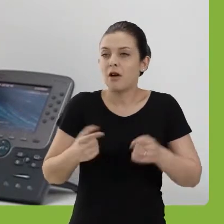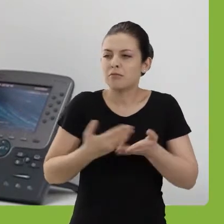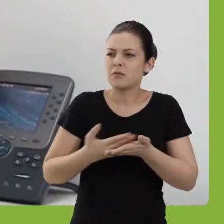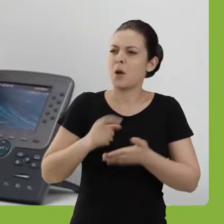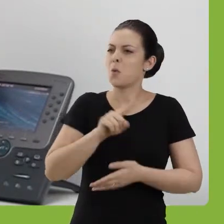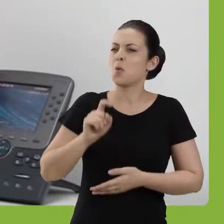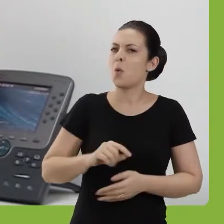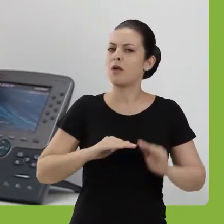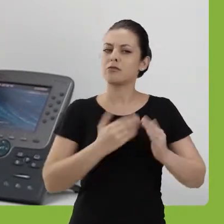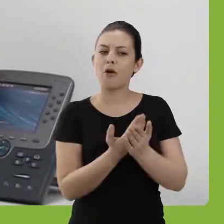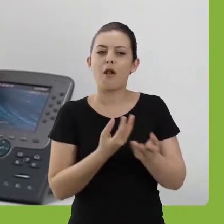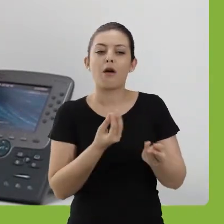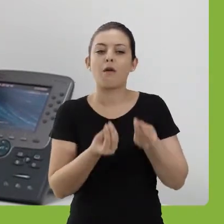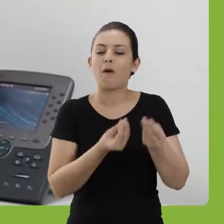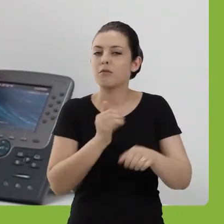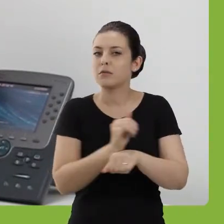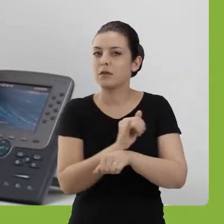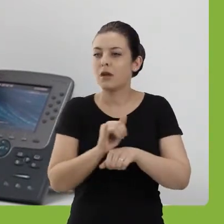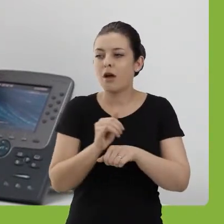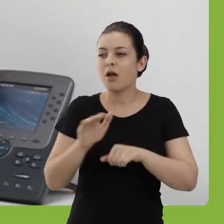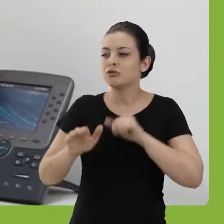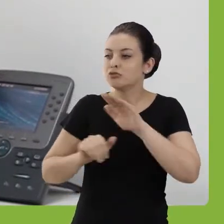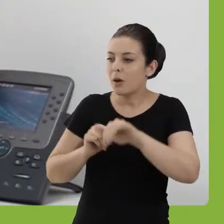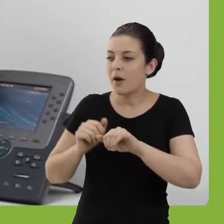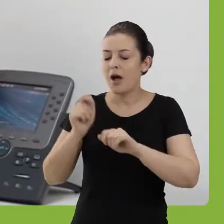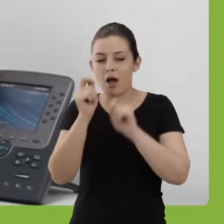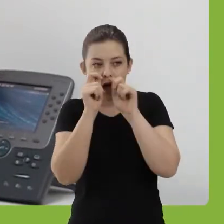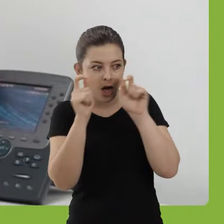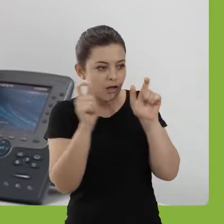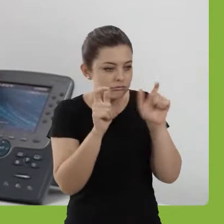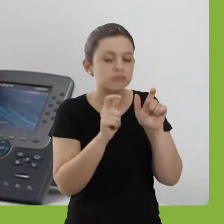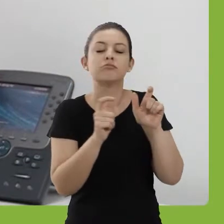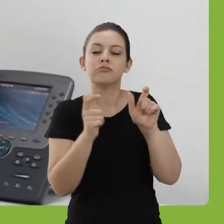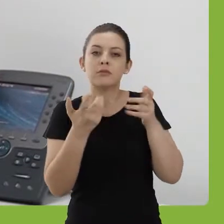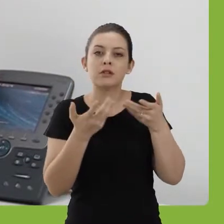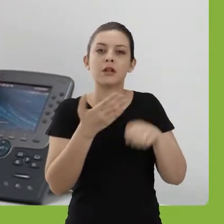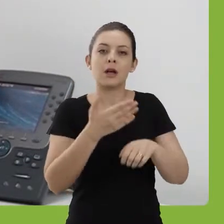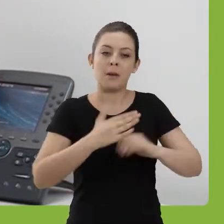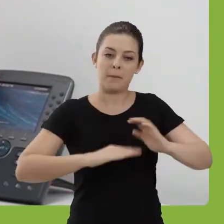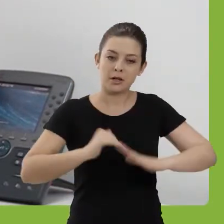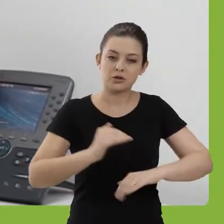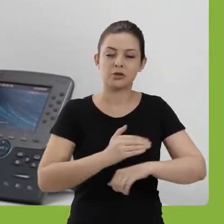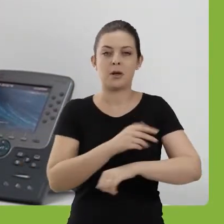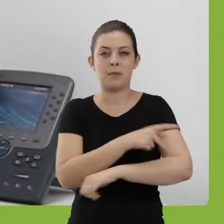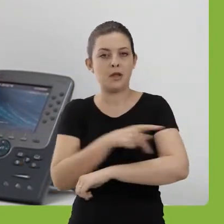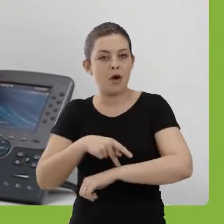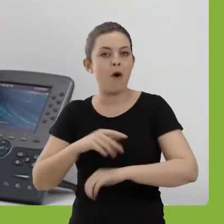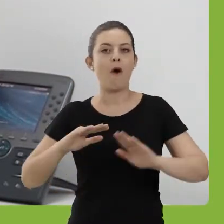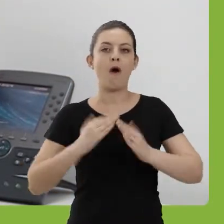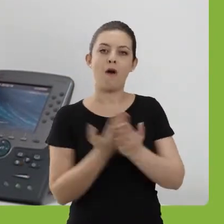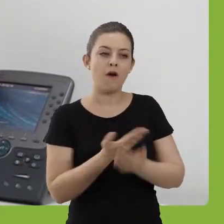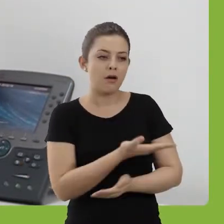se perguntar o que a escola pode fazer, né, para que esses alunos permaneçam engajados, né, quais são as práticas pedagógicas que essas